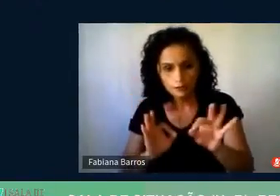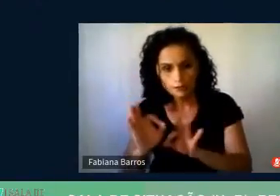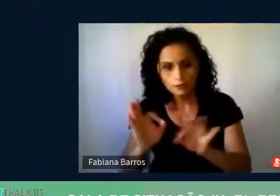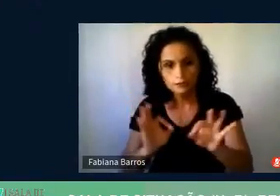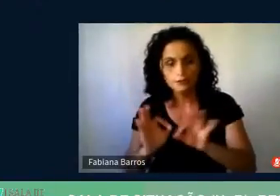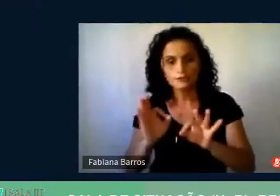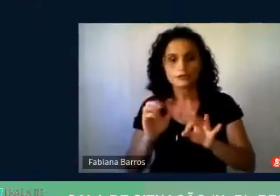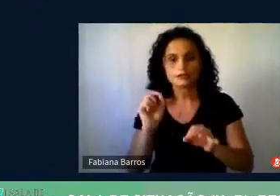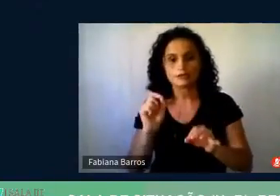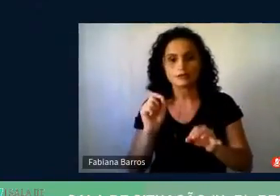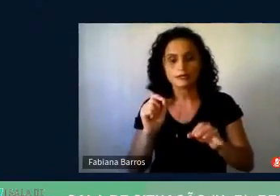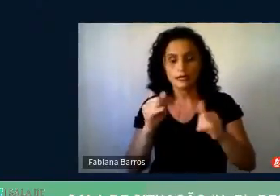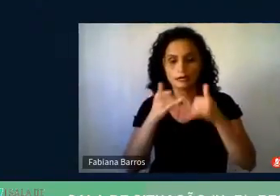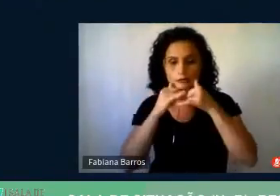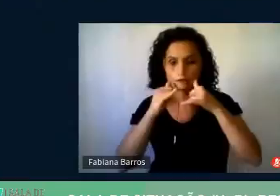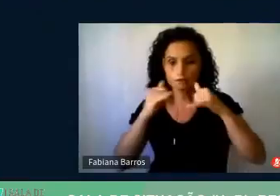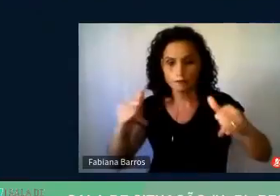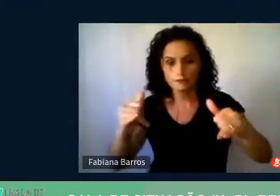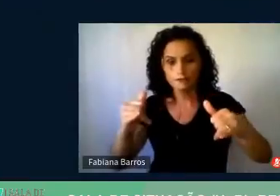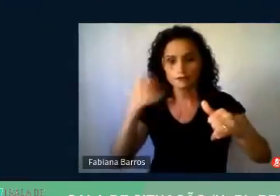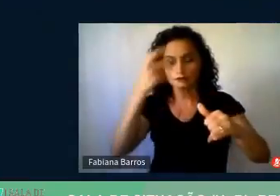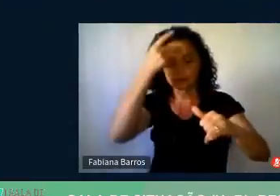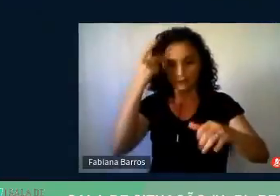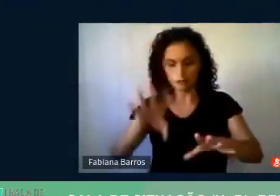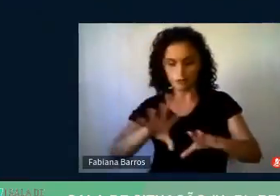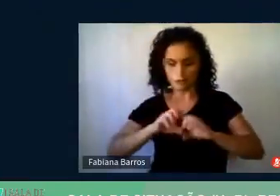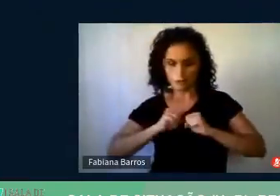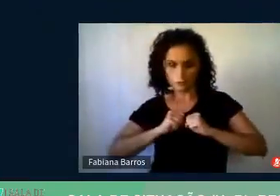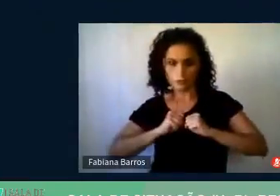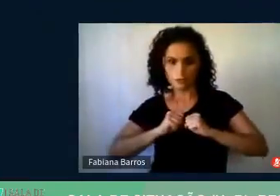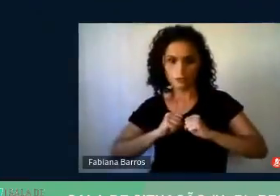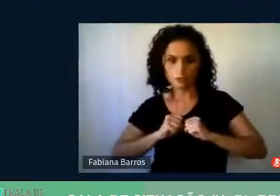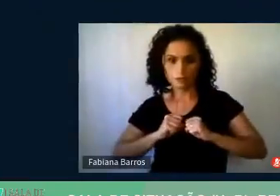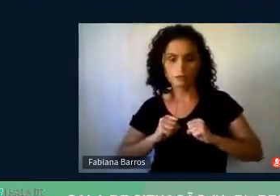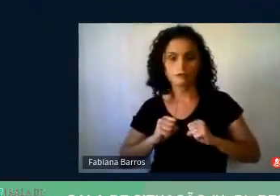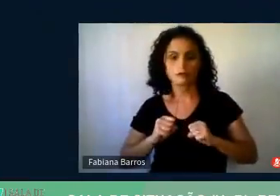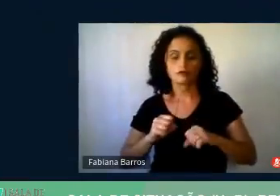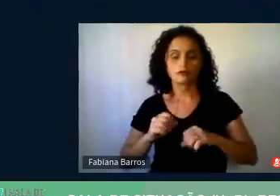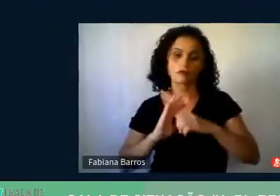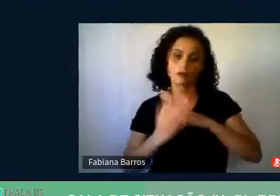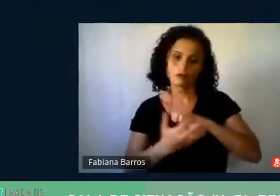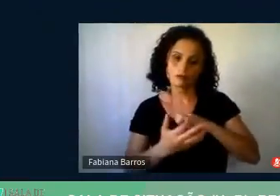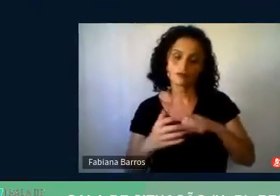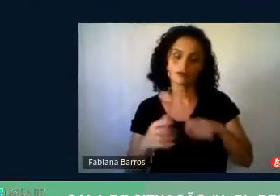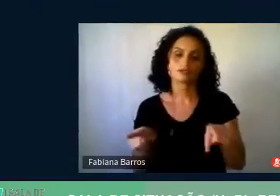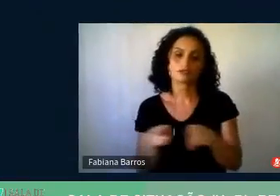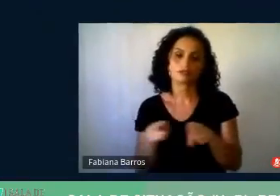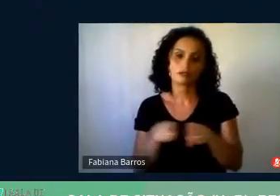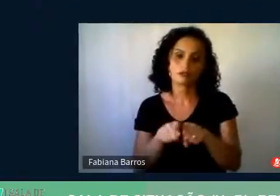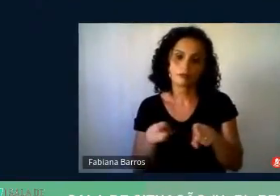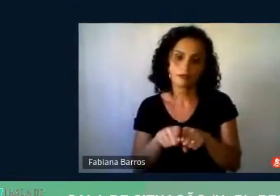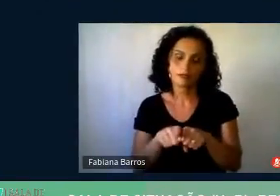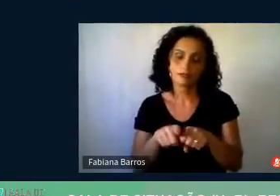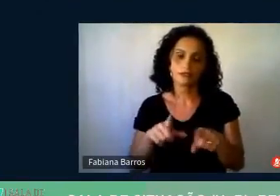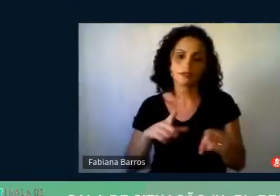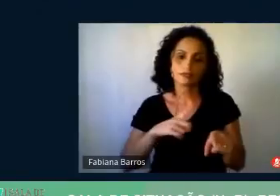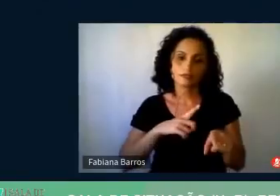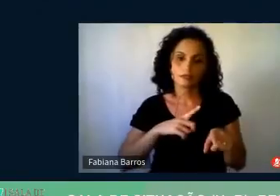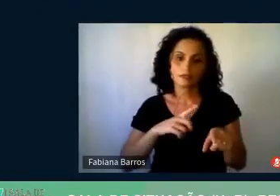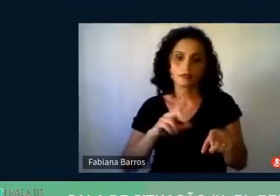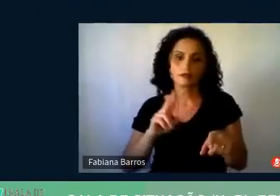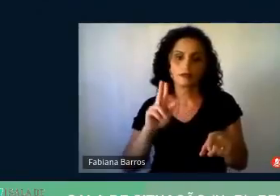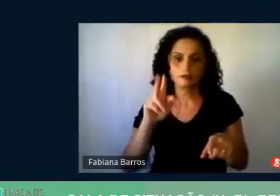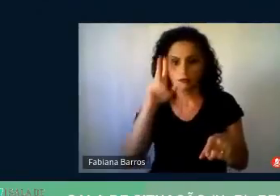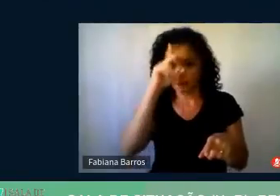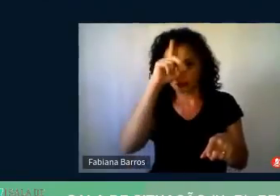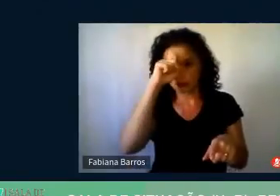gente quebre as cadeias de transmissão da doença. Nós já temos feito, o HUB vem utilizando, a UNB vem utilizando, e